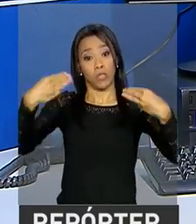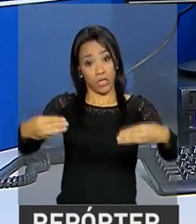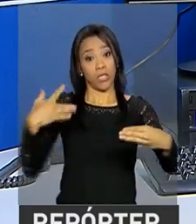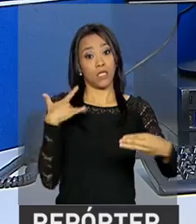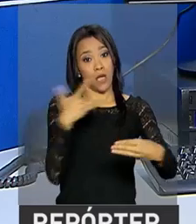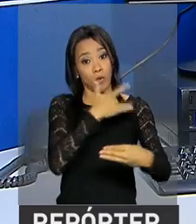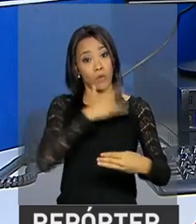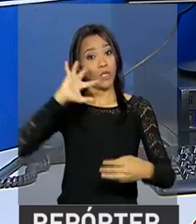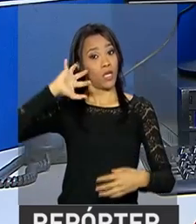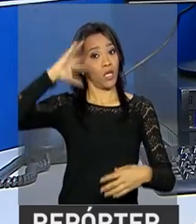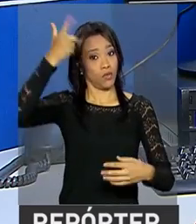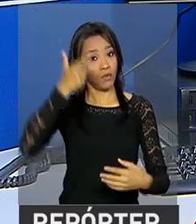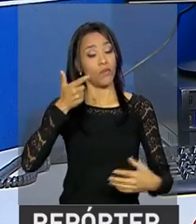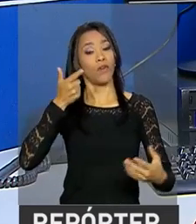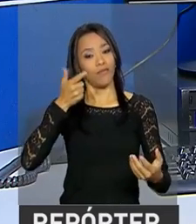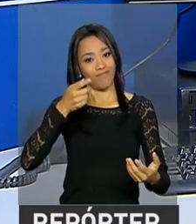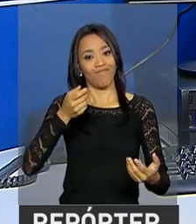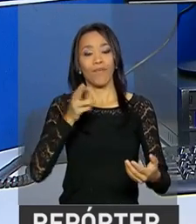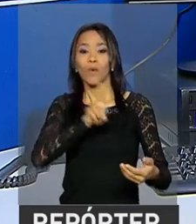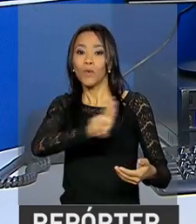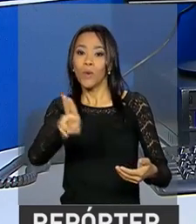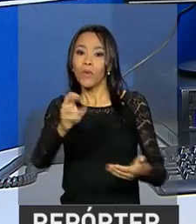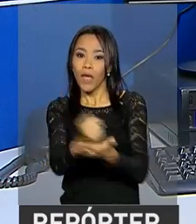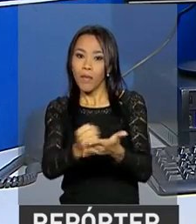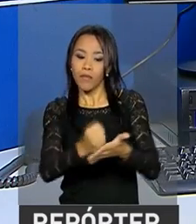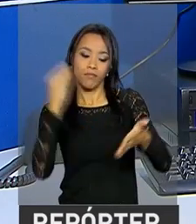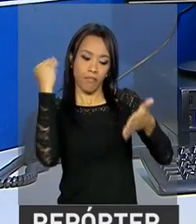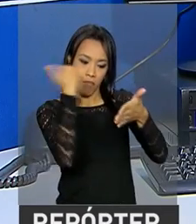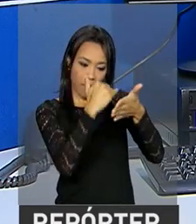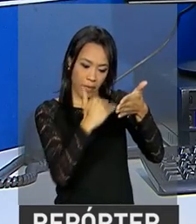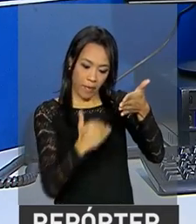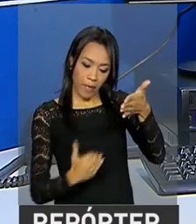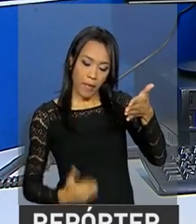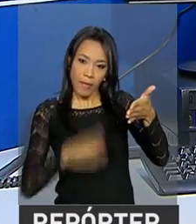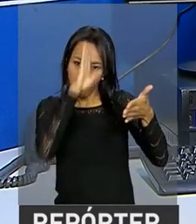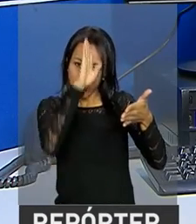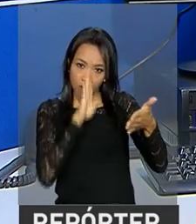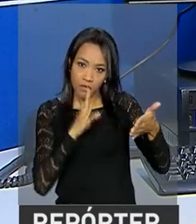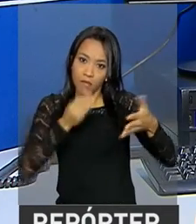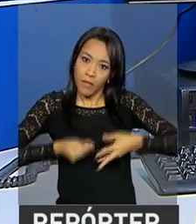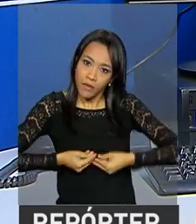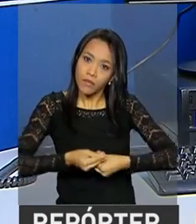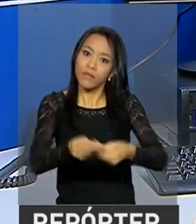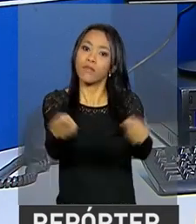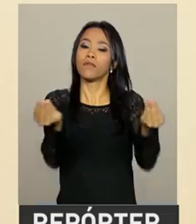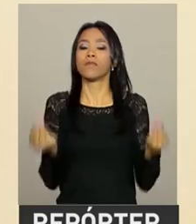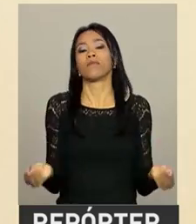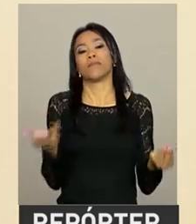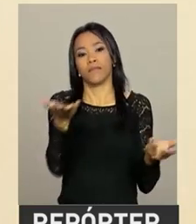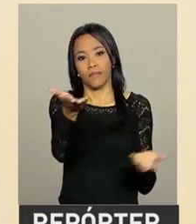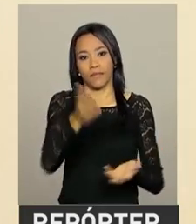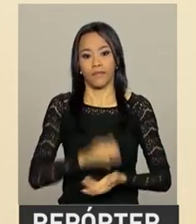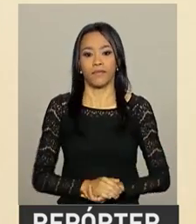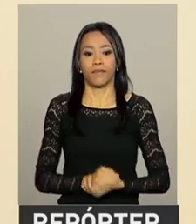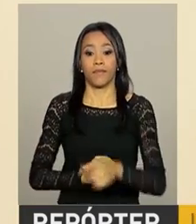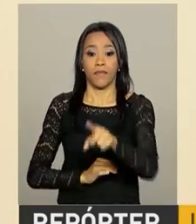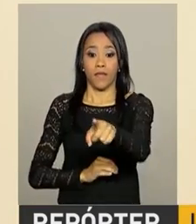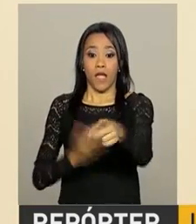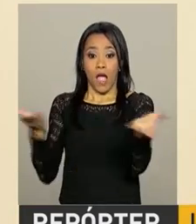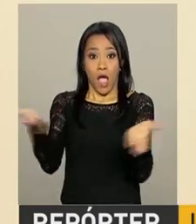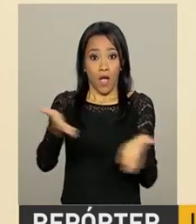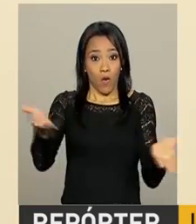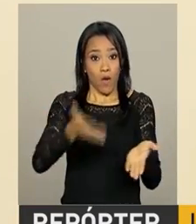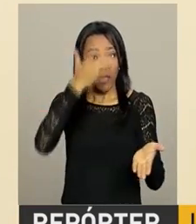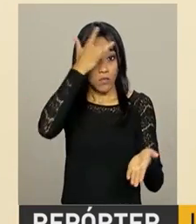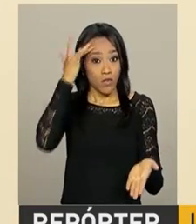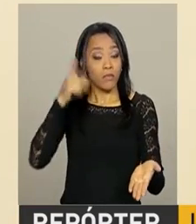decidiu incorporar o remédio à lista de medicamentos disponíveis pelo Sistema Único de Saúde. Os pacientes agora, para ter